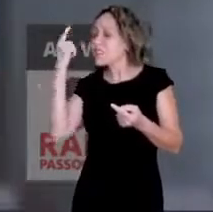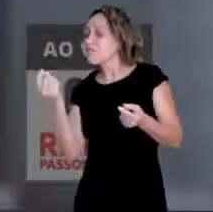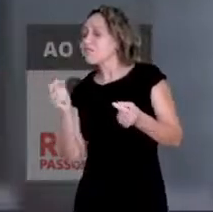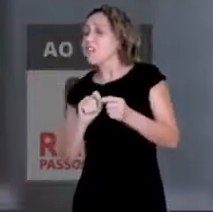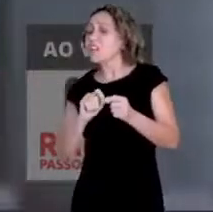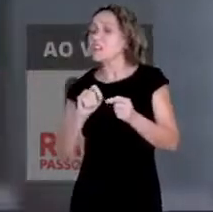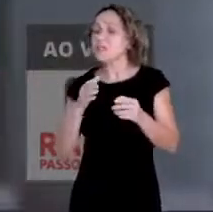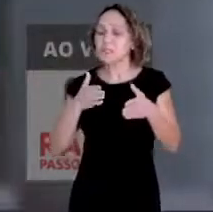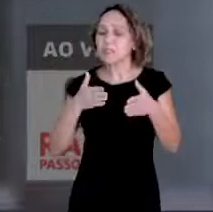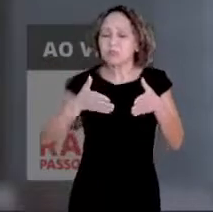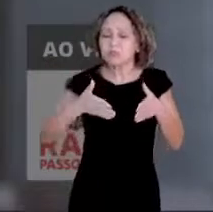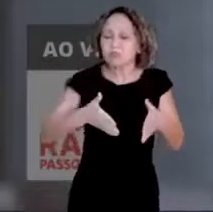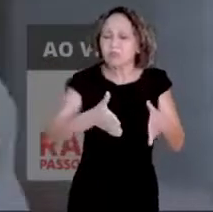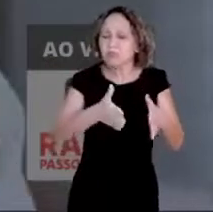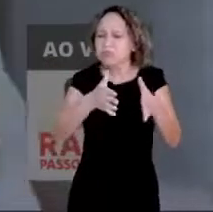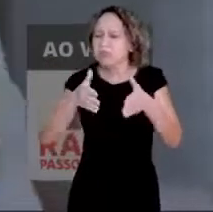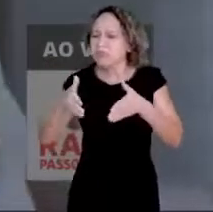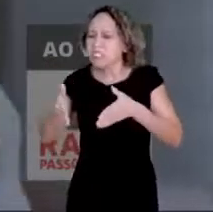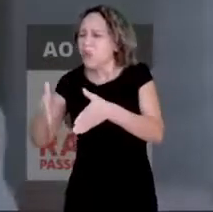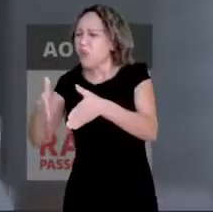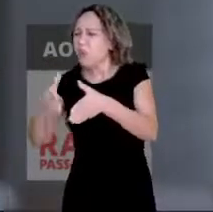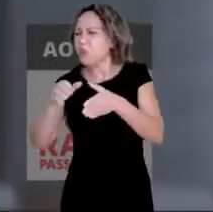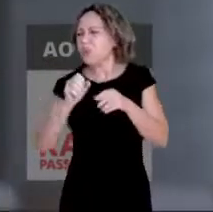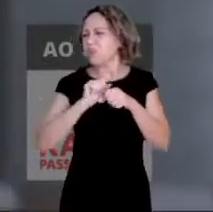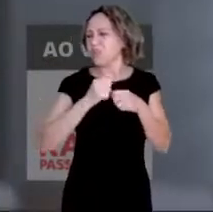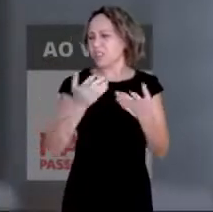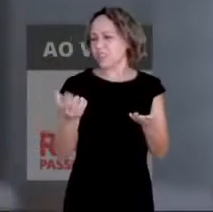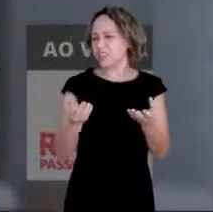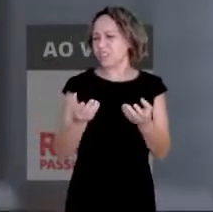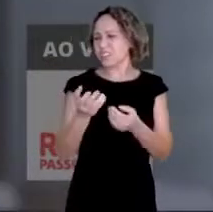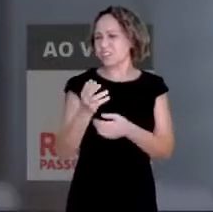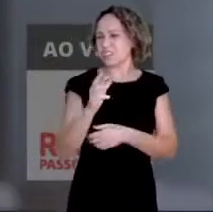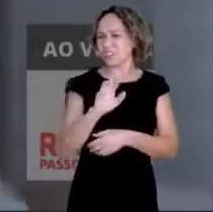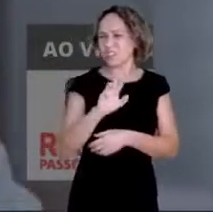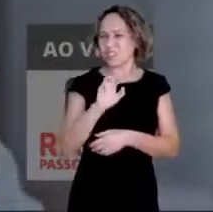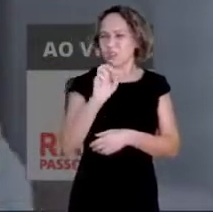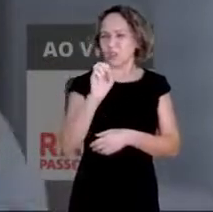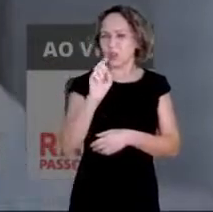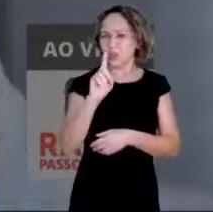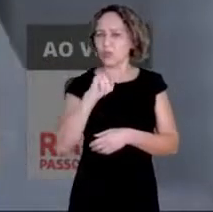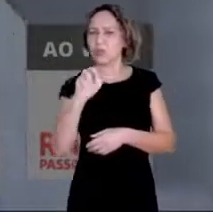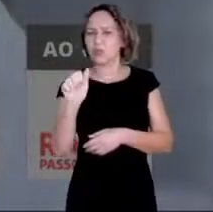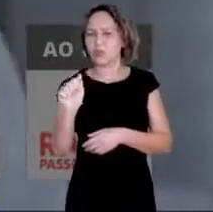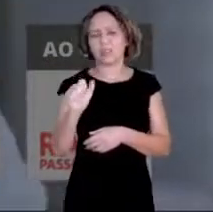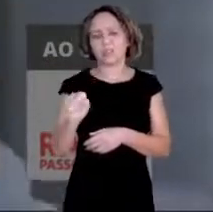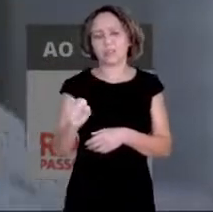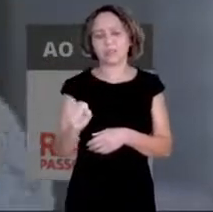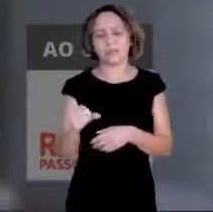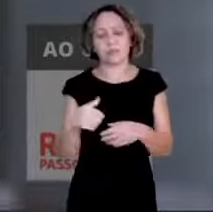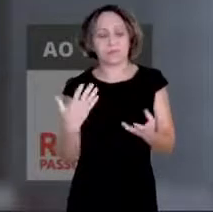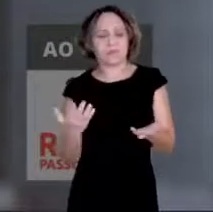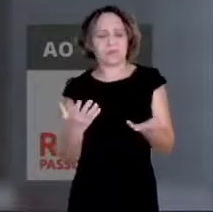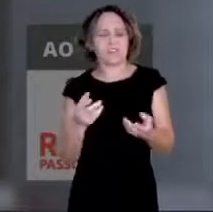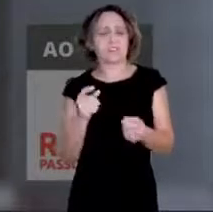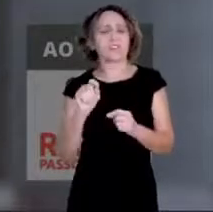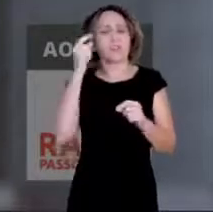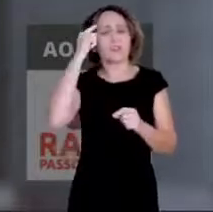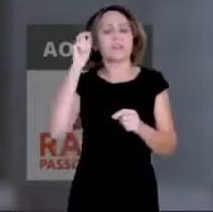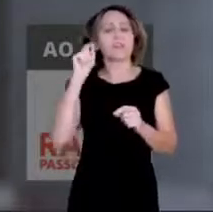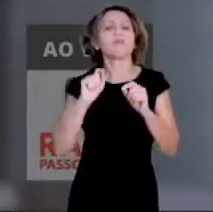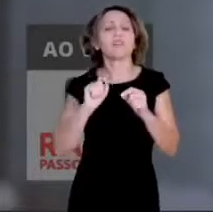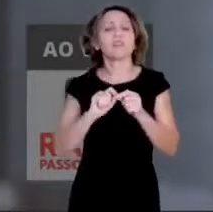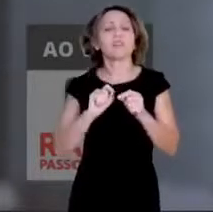dizia que era federal. Nós criamos um sistema de asfaltar, de tapar buraco na maioria das estradas. Fizemos algumas